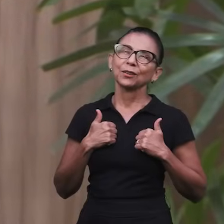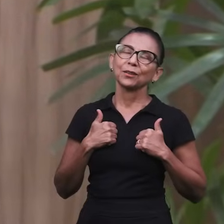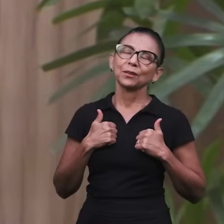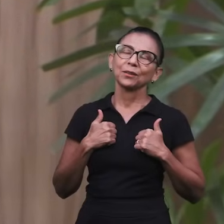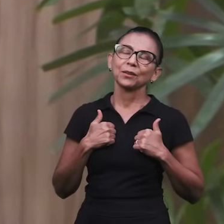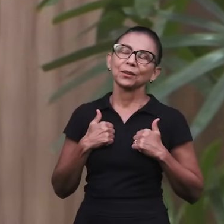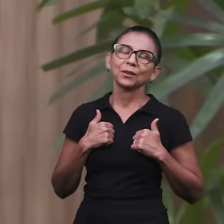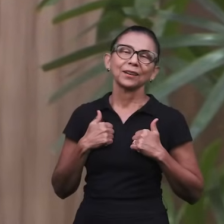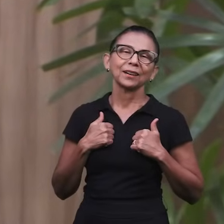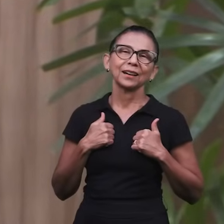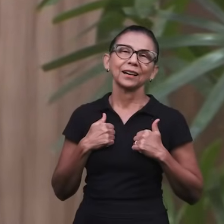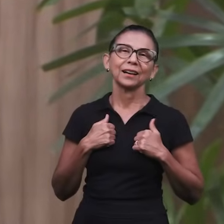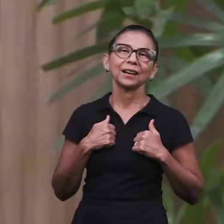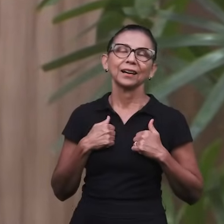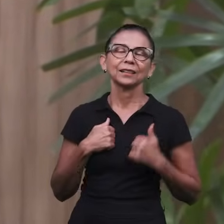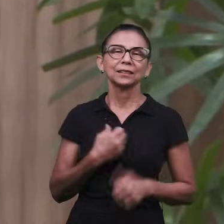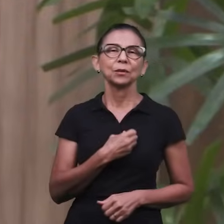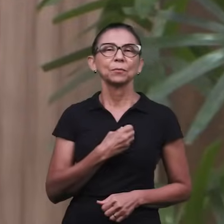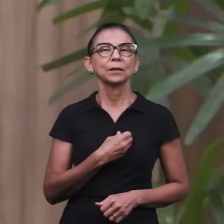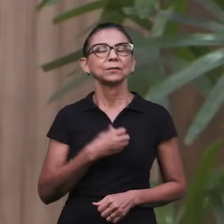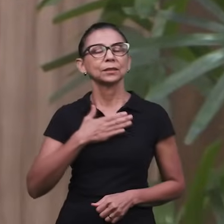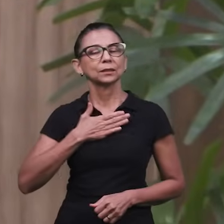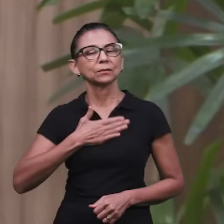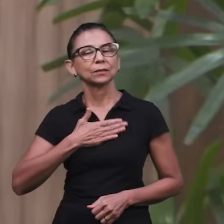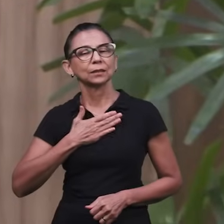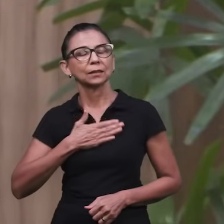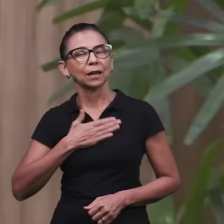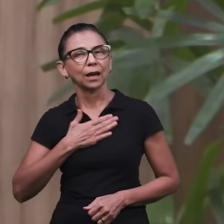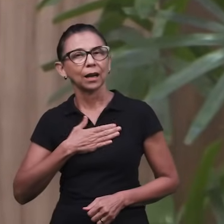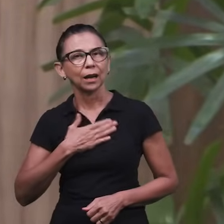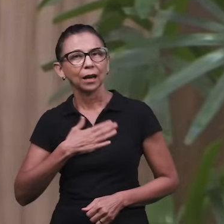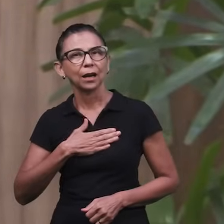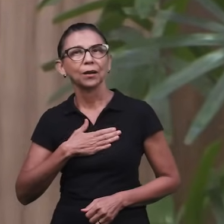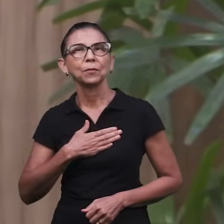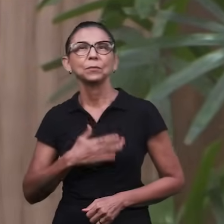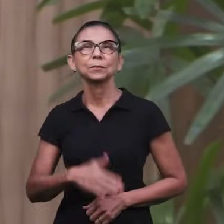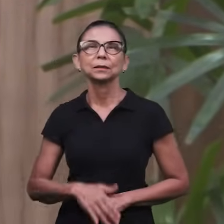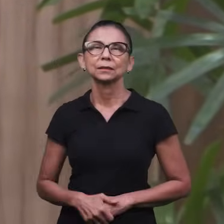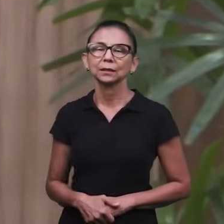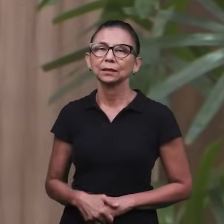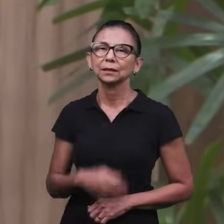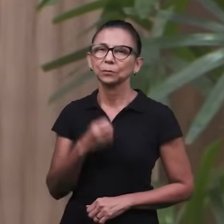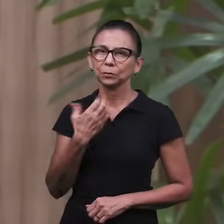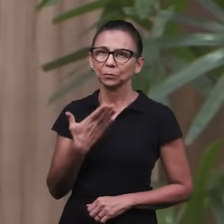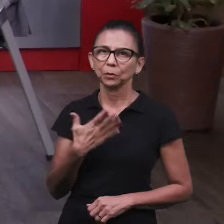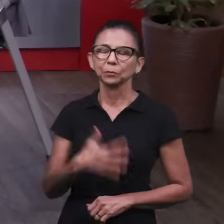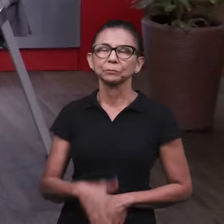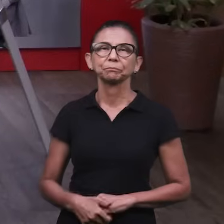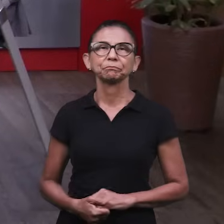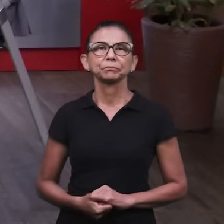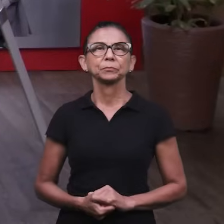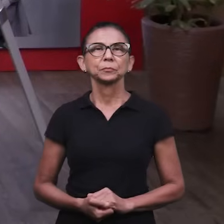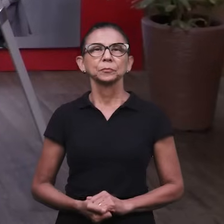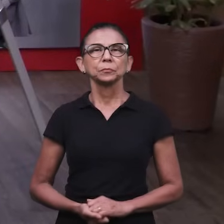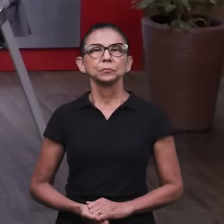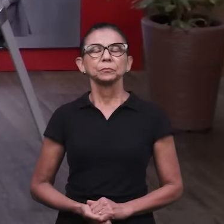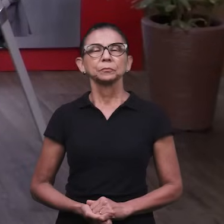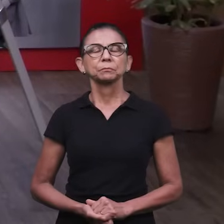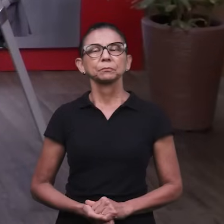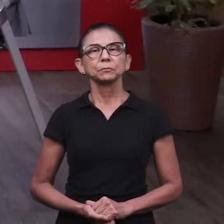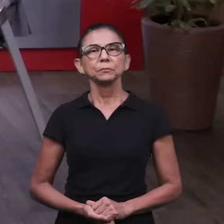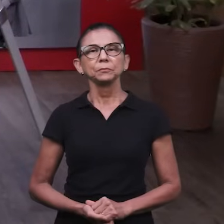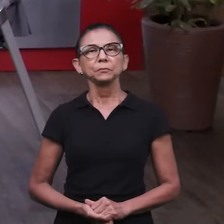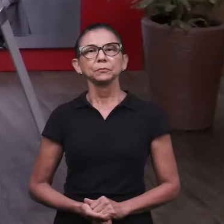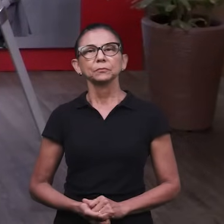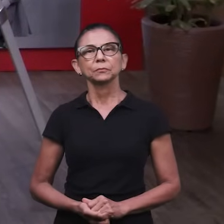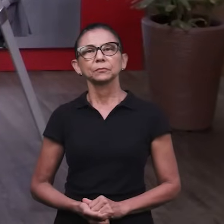mais tranquila, uma realidade com menos urgência vai ajudar quem tem e quem não tem o laudo. Muito bom.